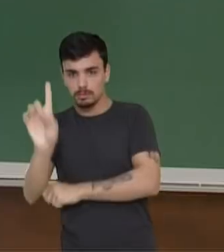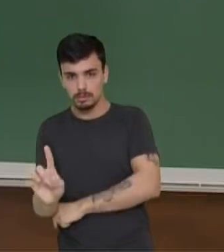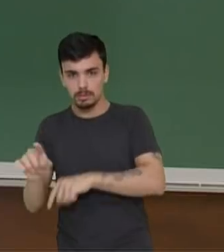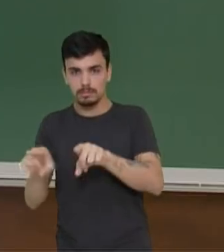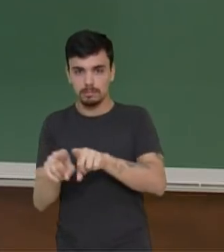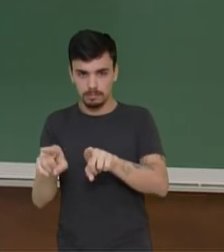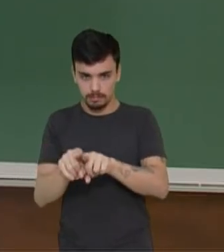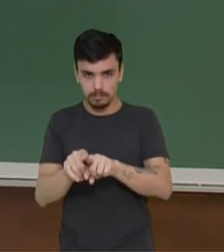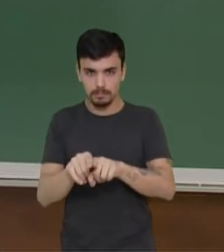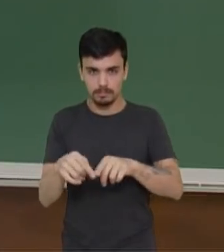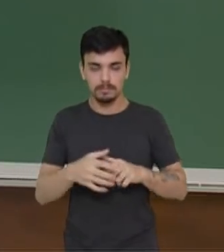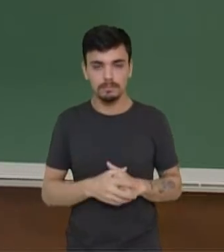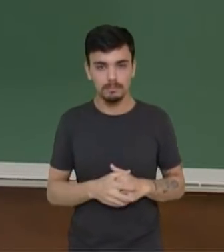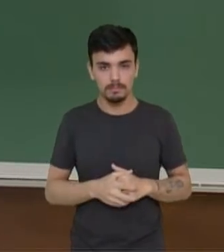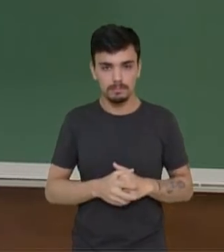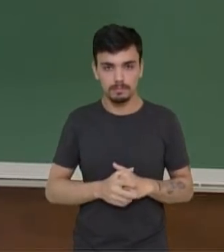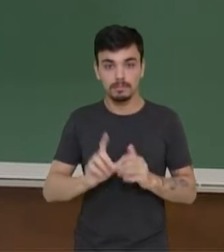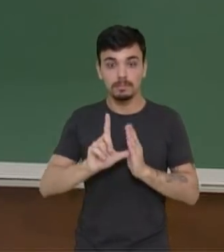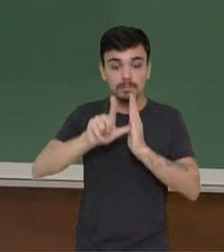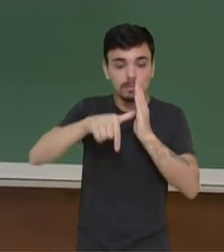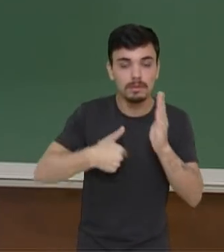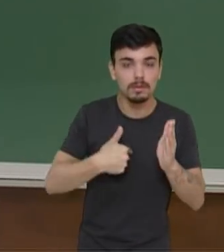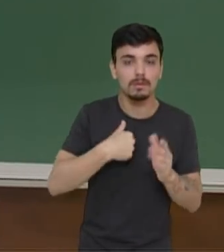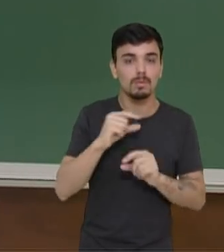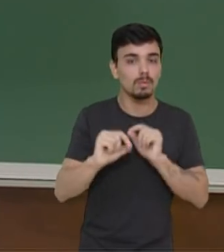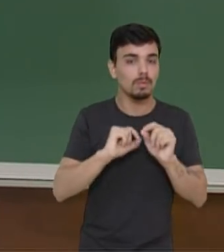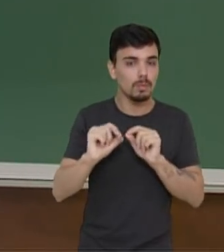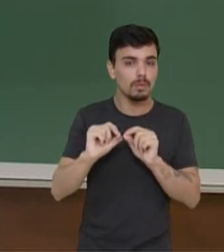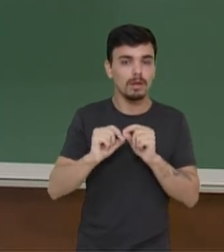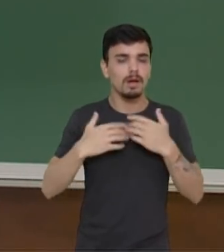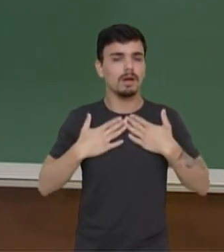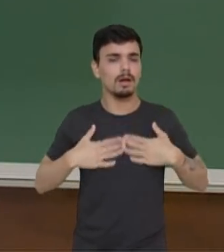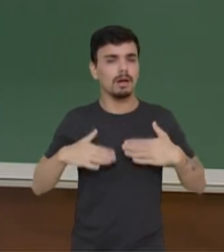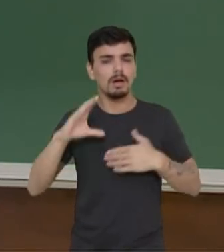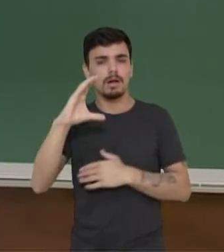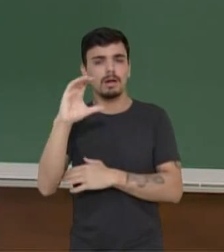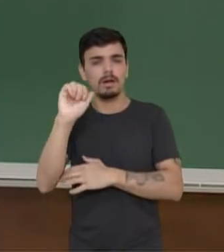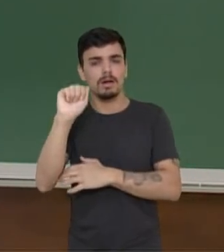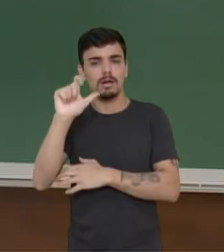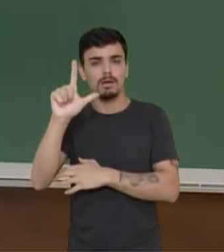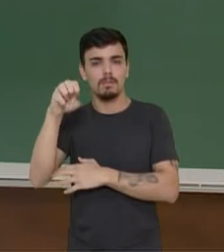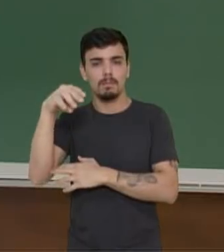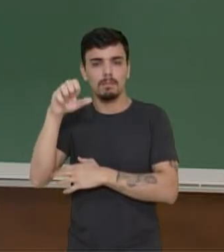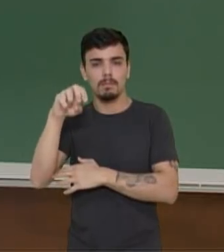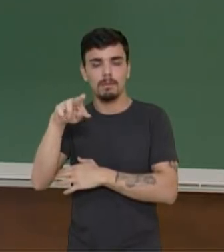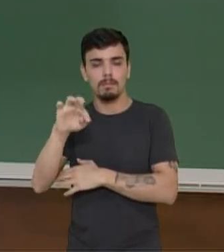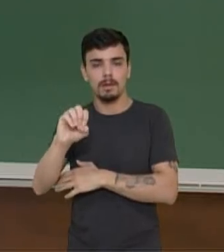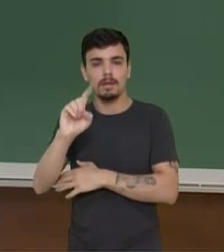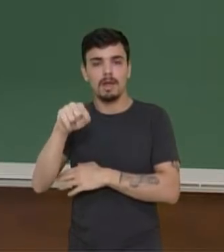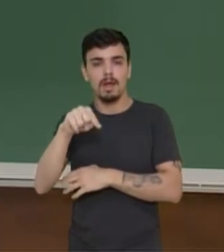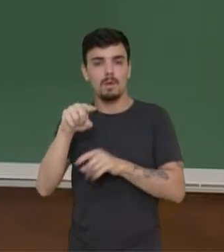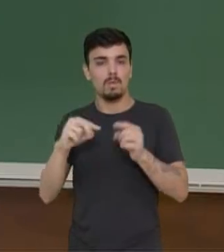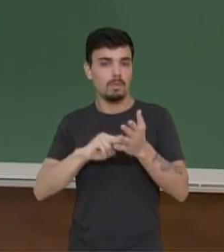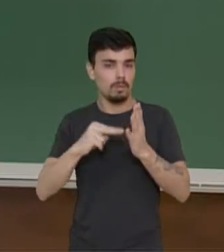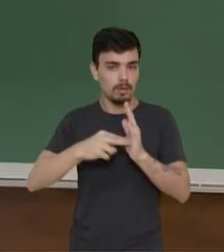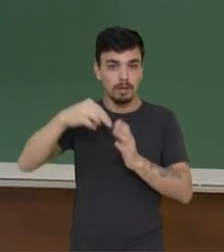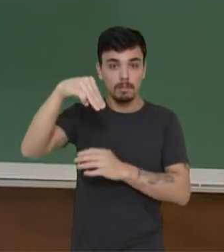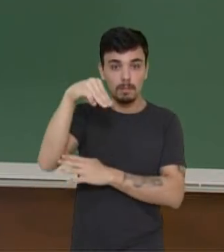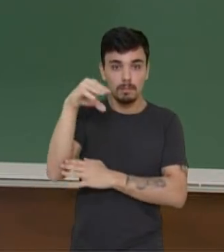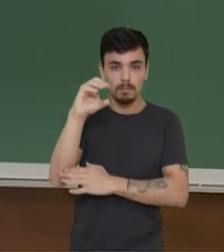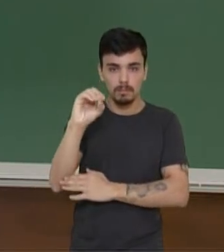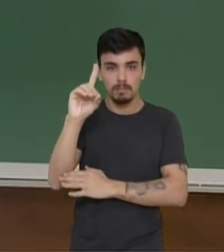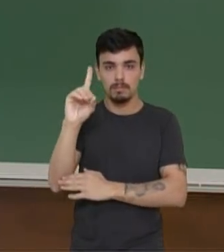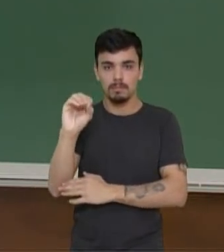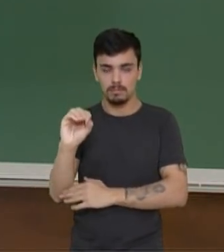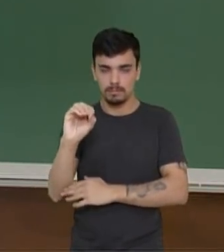falando de lugar. Na sequência nós temos calmamente, que é um advérbio de modo, suavemente, né? Advérbio de modo. Lembrem-se que o